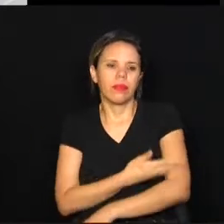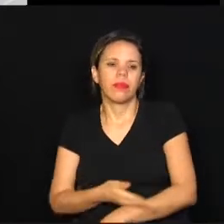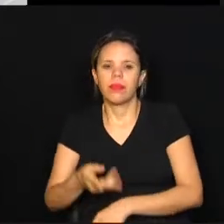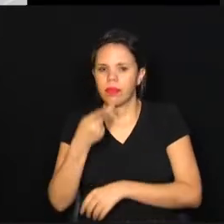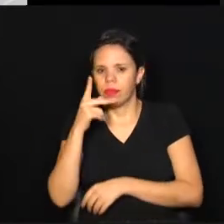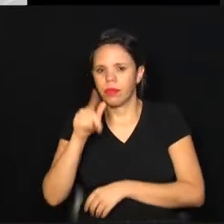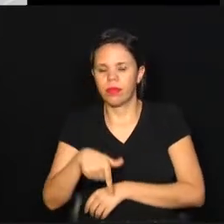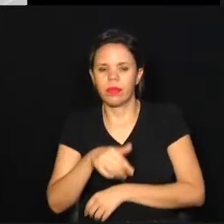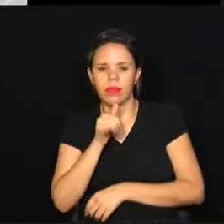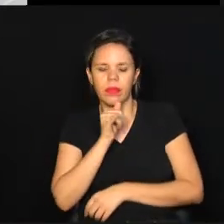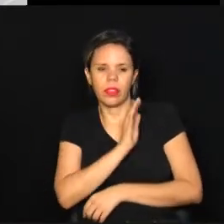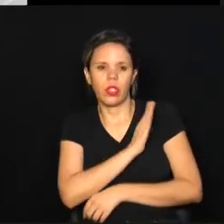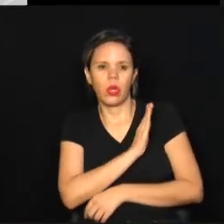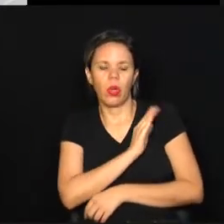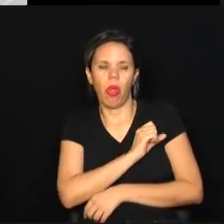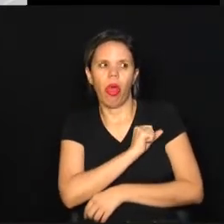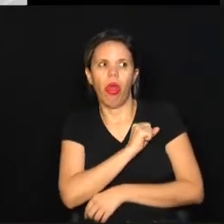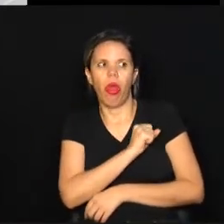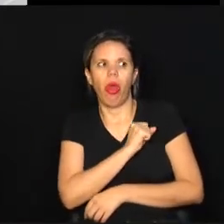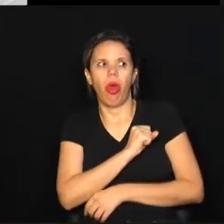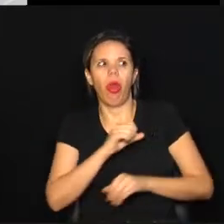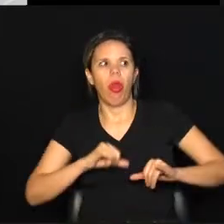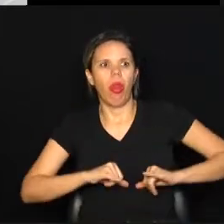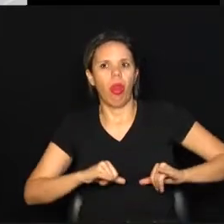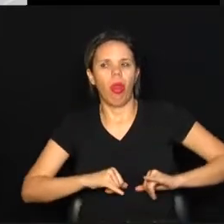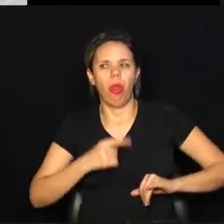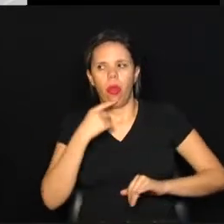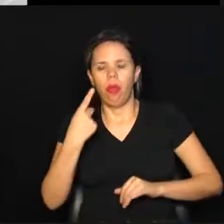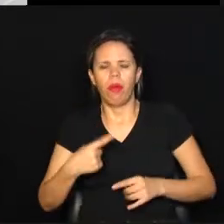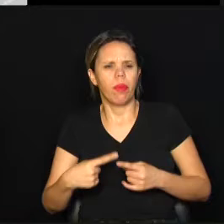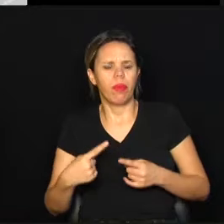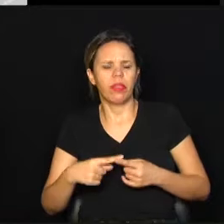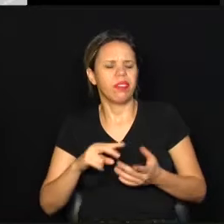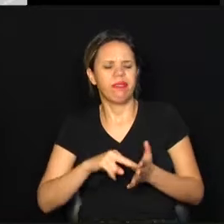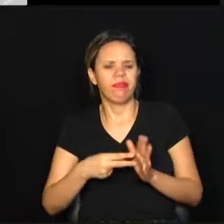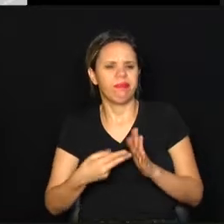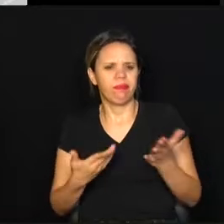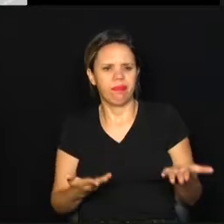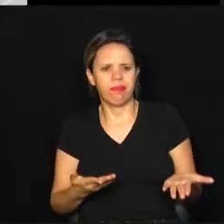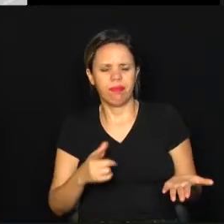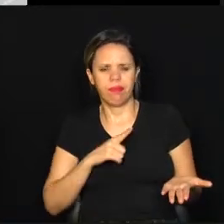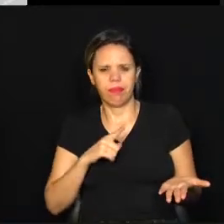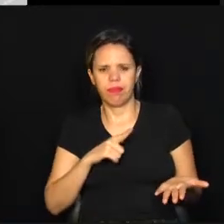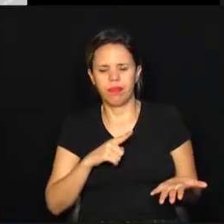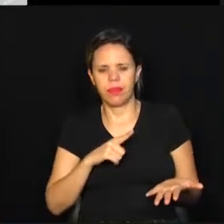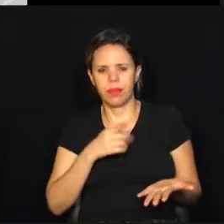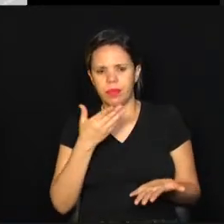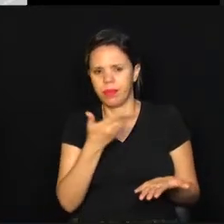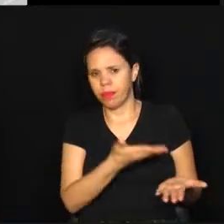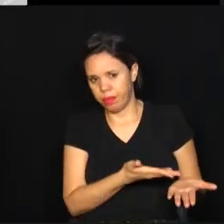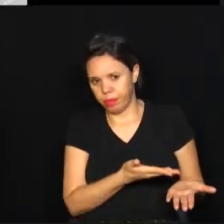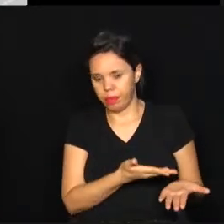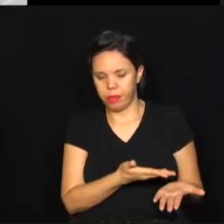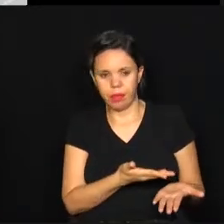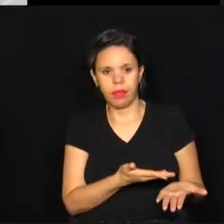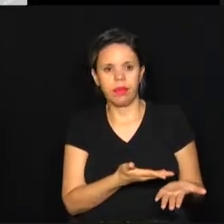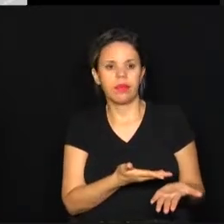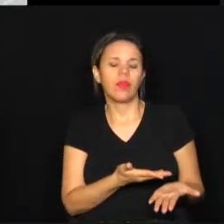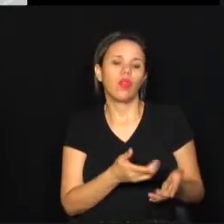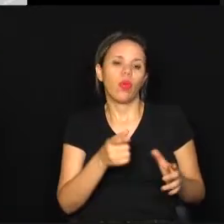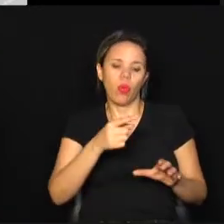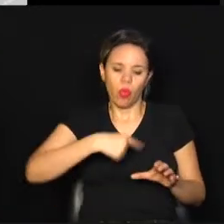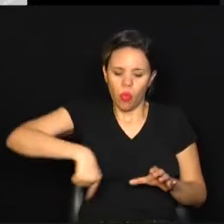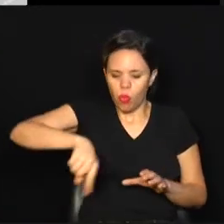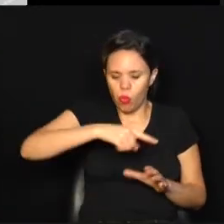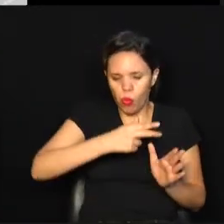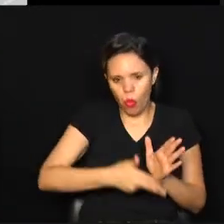o coração infartado de Campinas. Por que o coração infartado? Porque a gente tem ali um nó